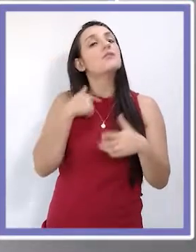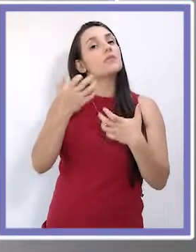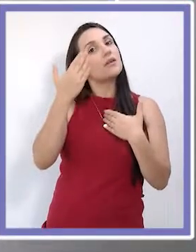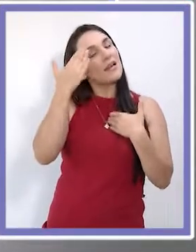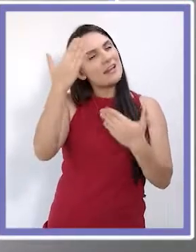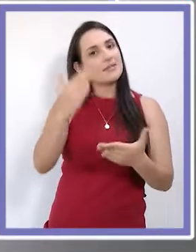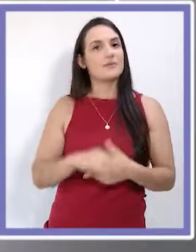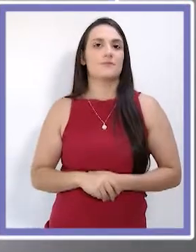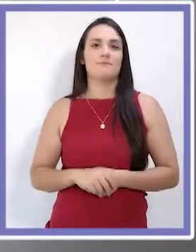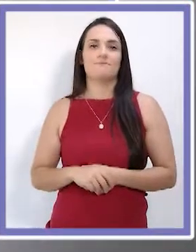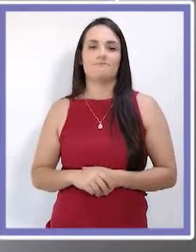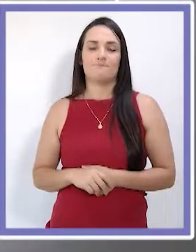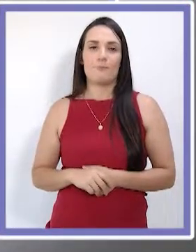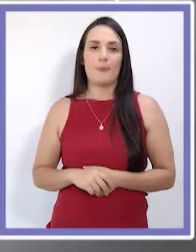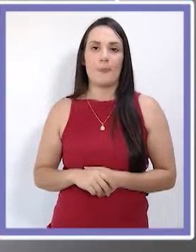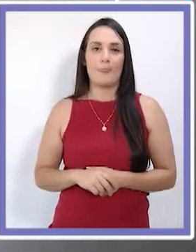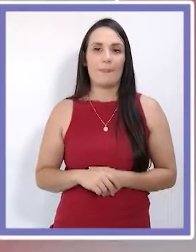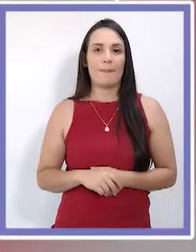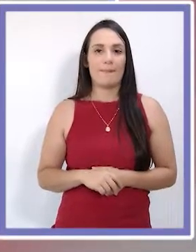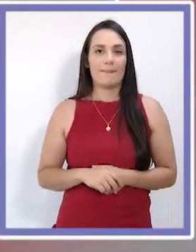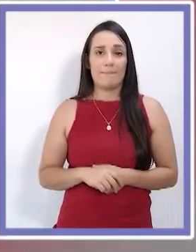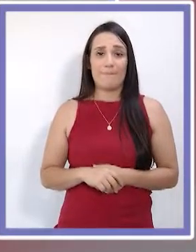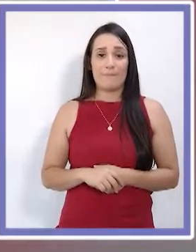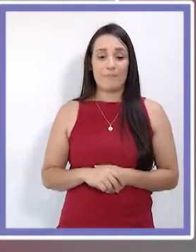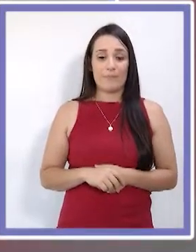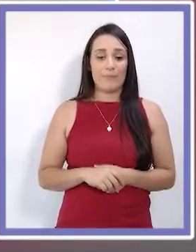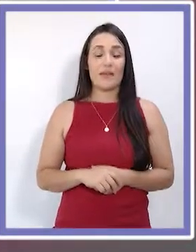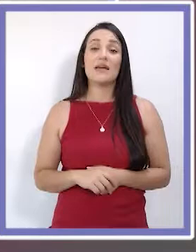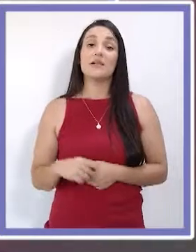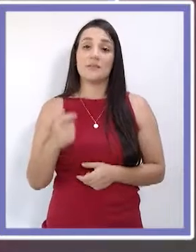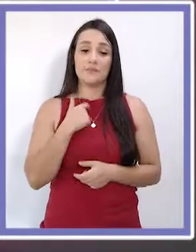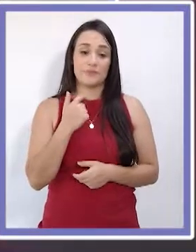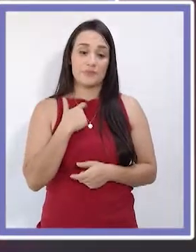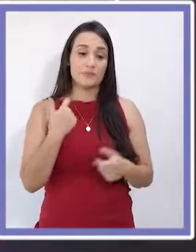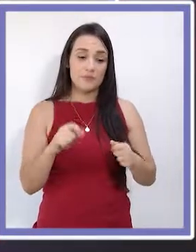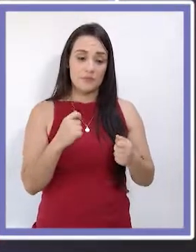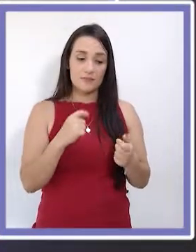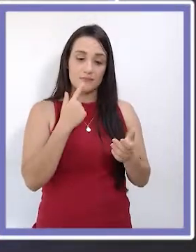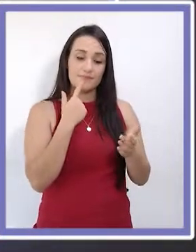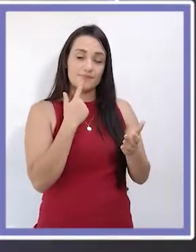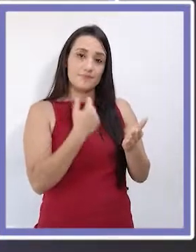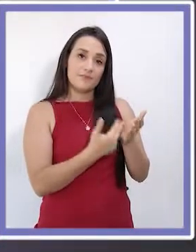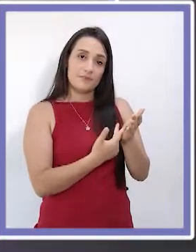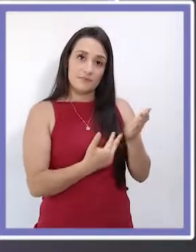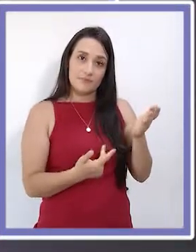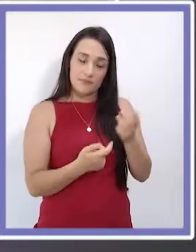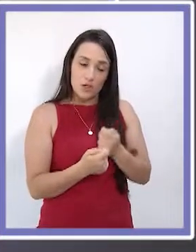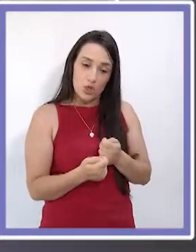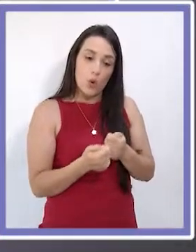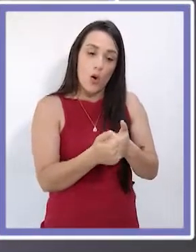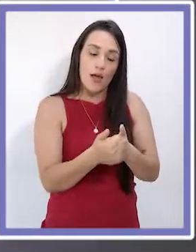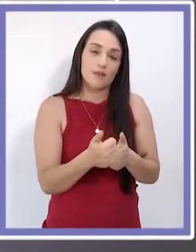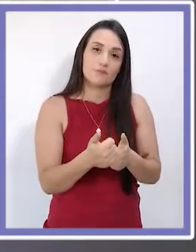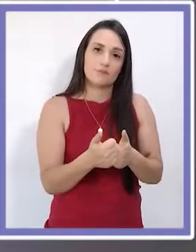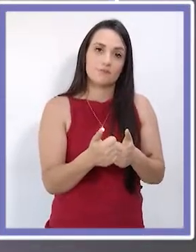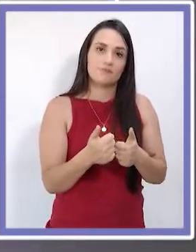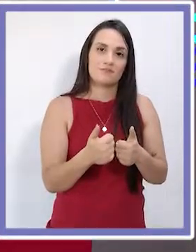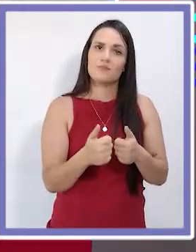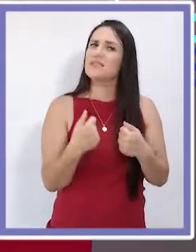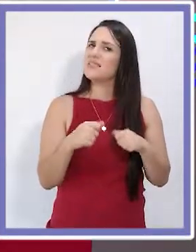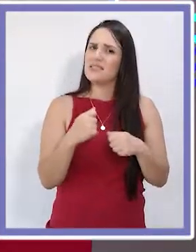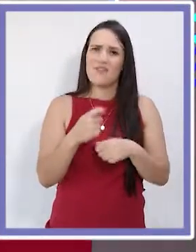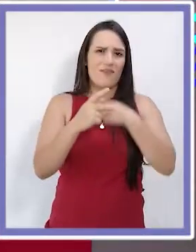governador, né? E dizer que nós não podemos falar só de doação em setembro, né? No mês de setembro verde. Nós temos